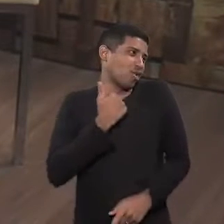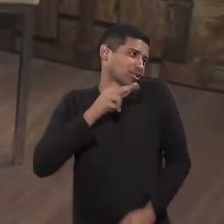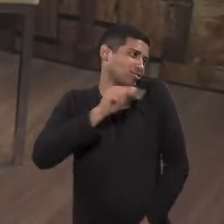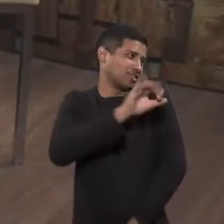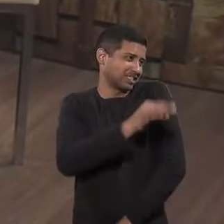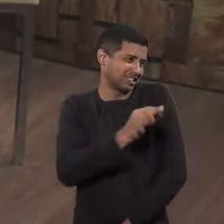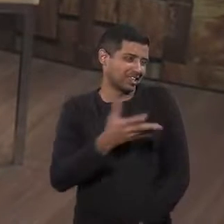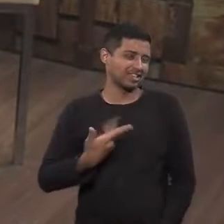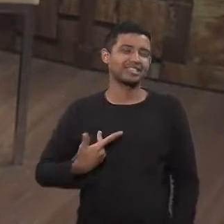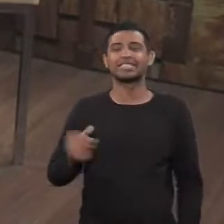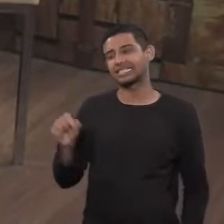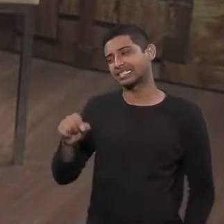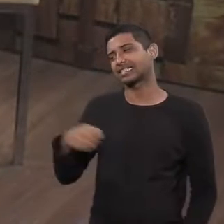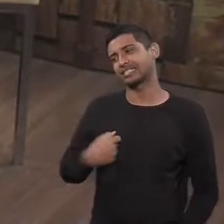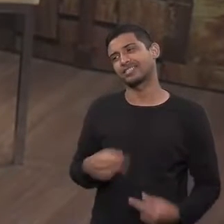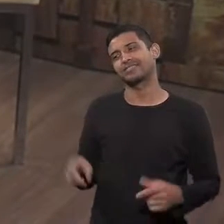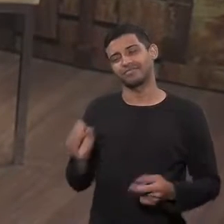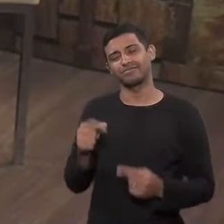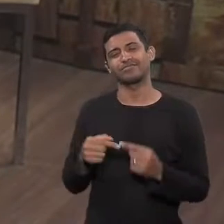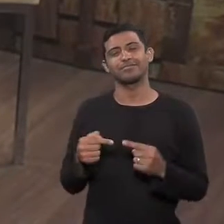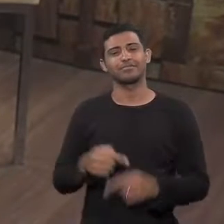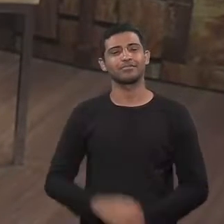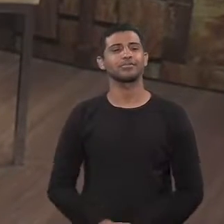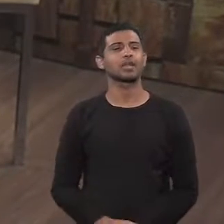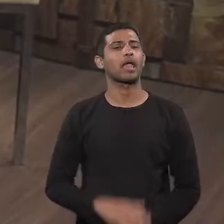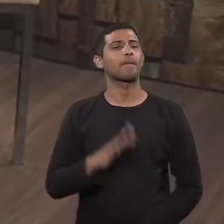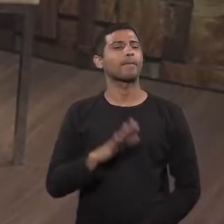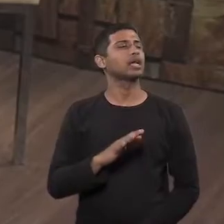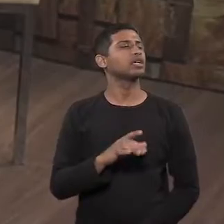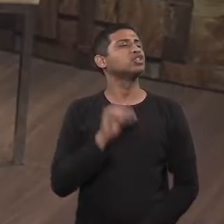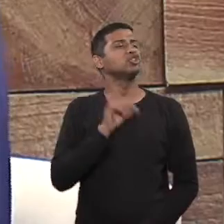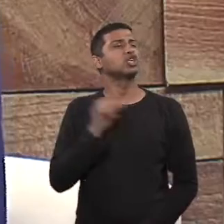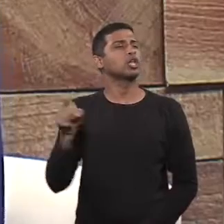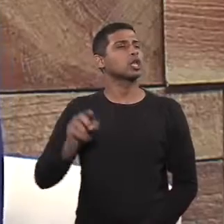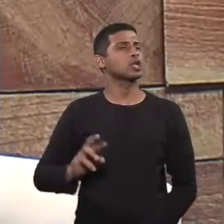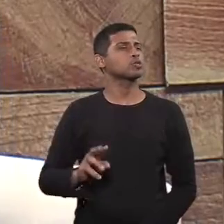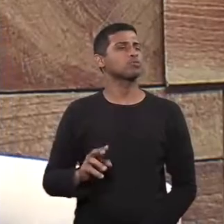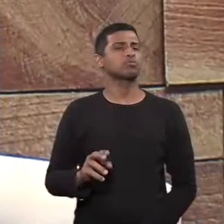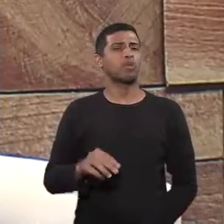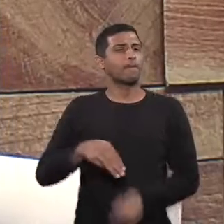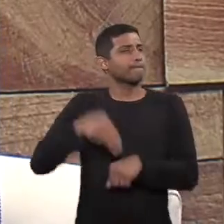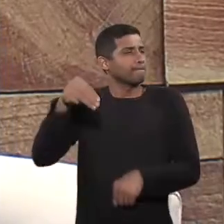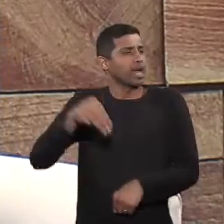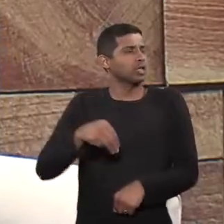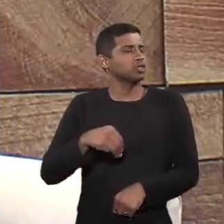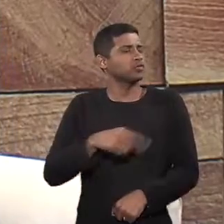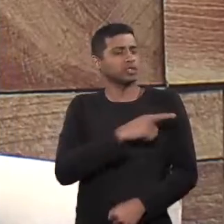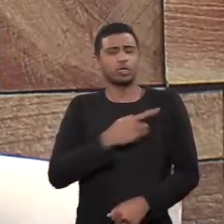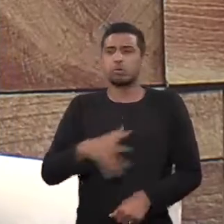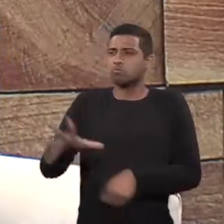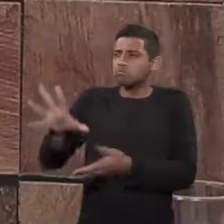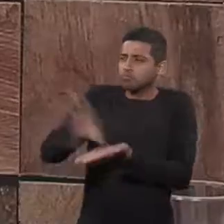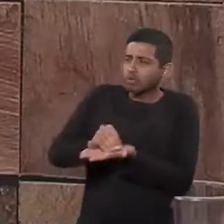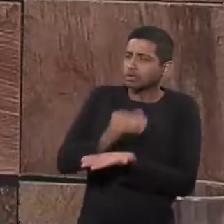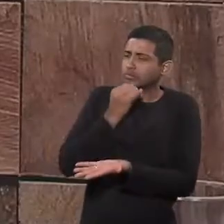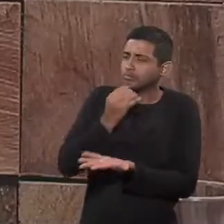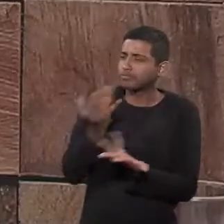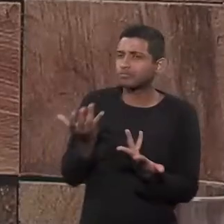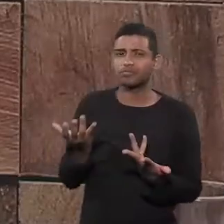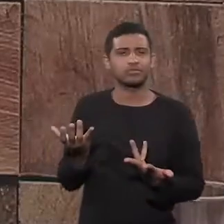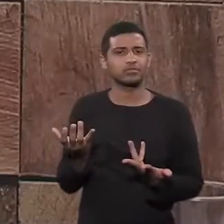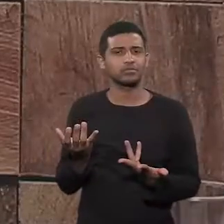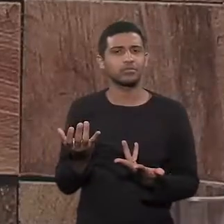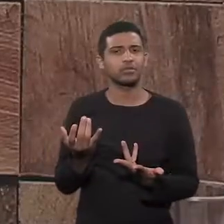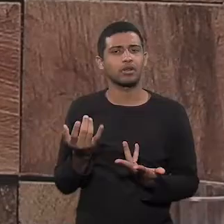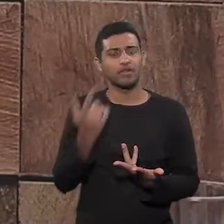já não pode nunca mesmo. E músico ensaio. também não tem jeito, né? Assim. Quem foram seus mestres inspiradores? Eu vou te falar